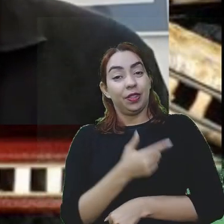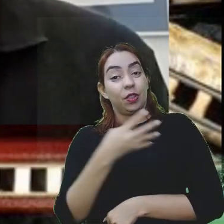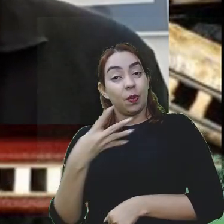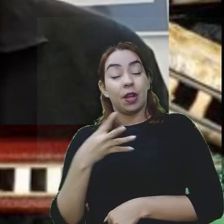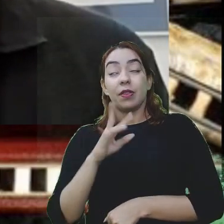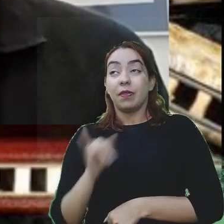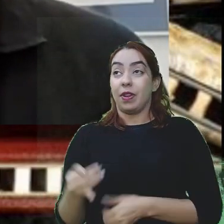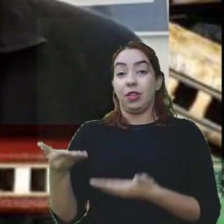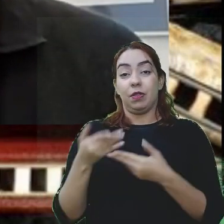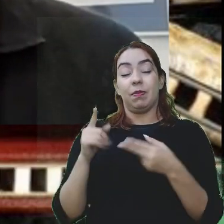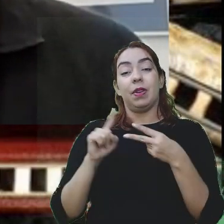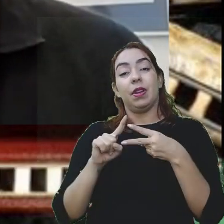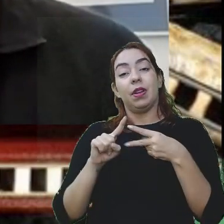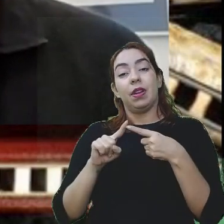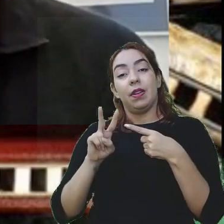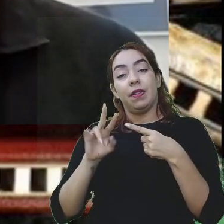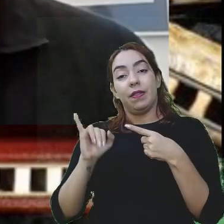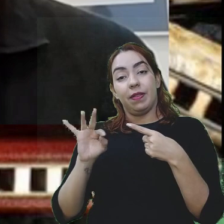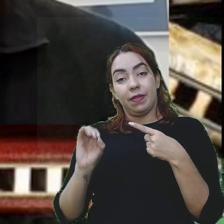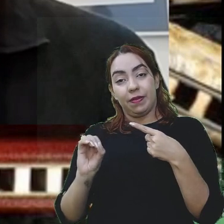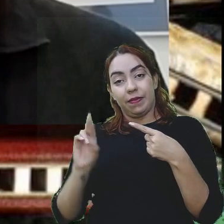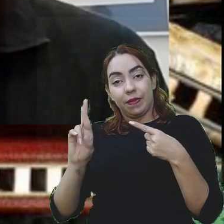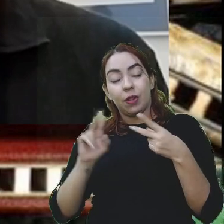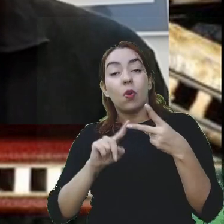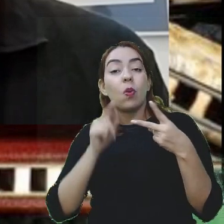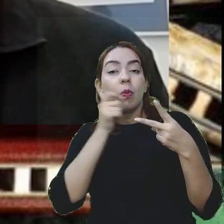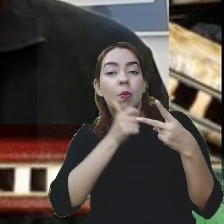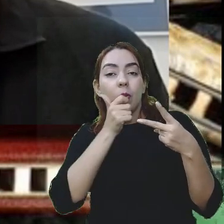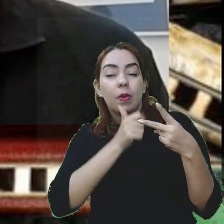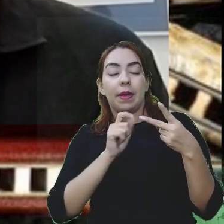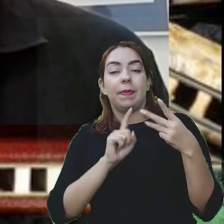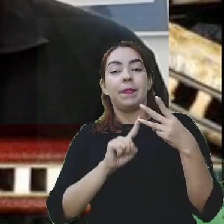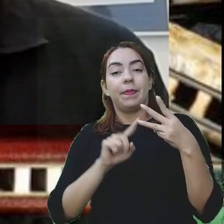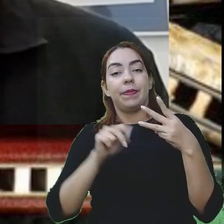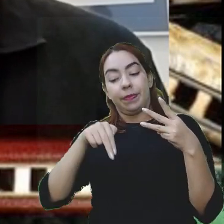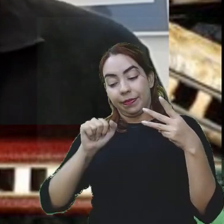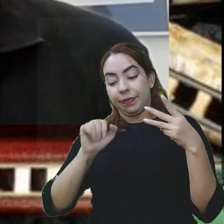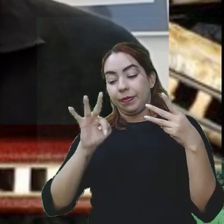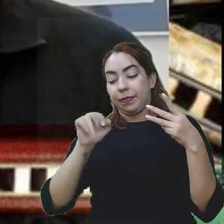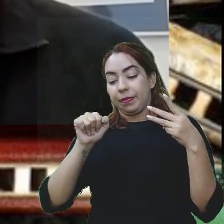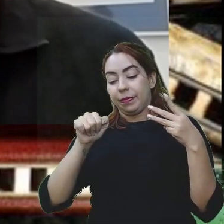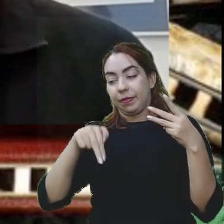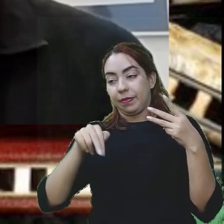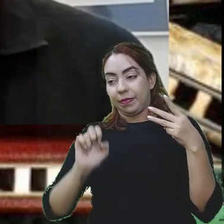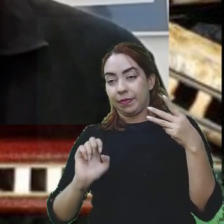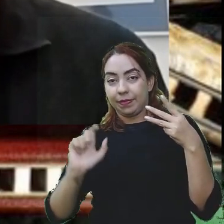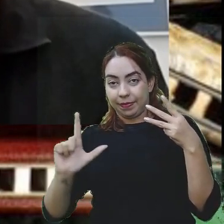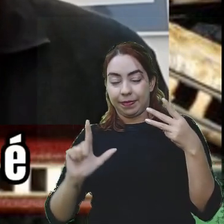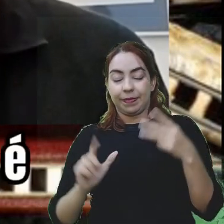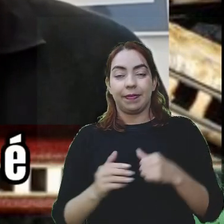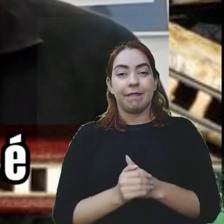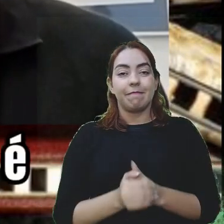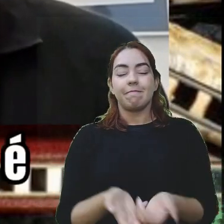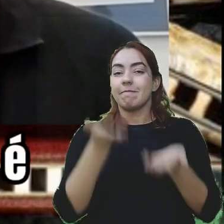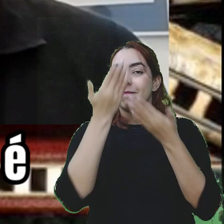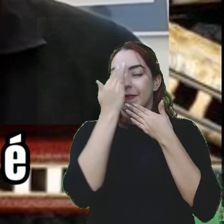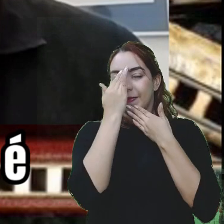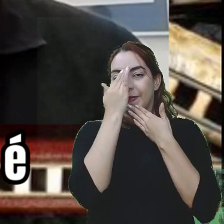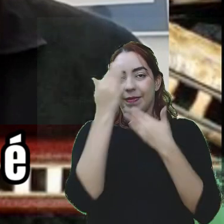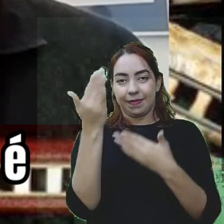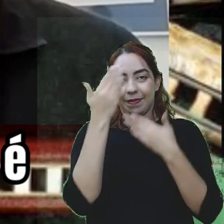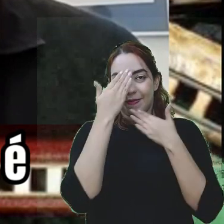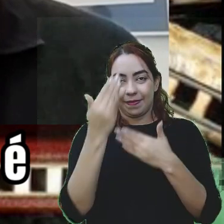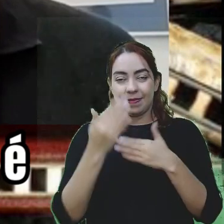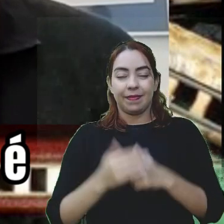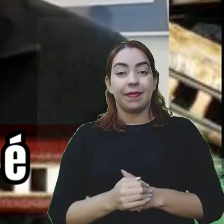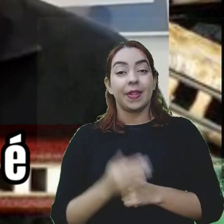Vitor Lopes, Chime Monzon e Natanael Pereira. Maravilha, querido. Eu que agradeço. Você sabe que a gente